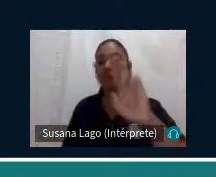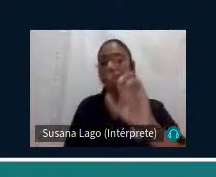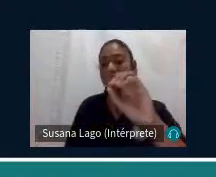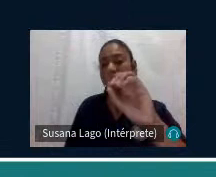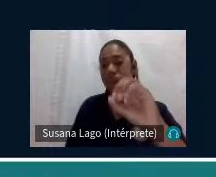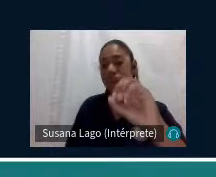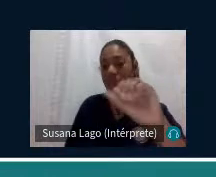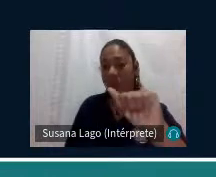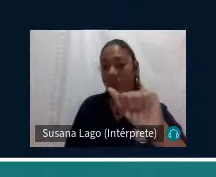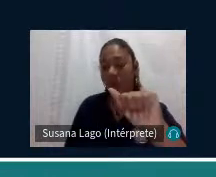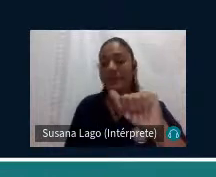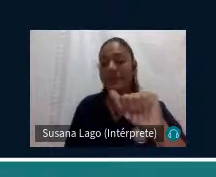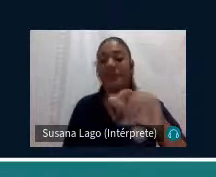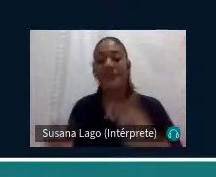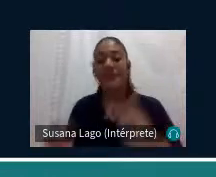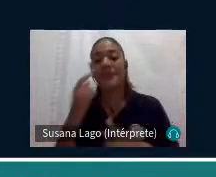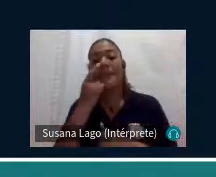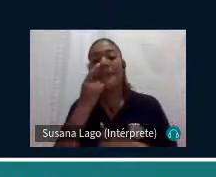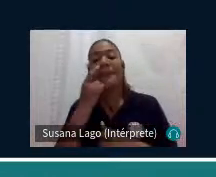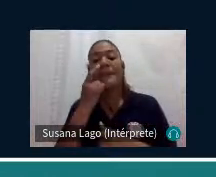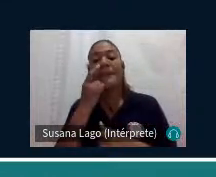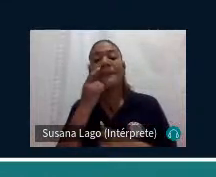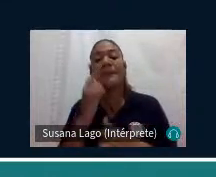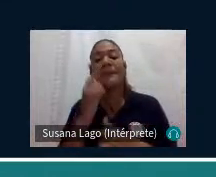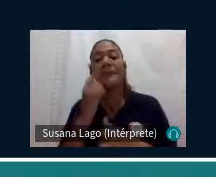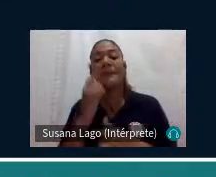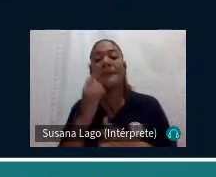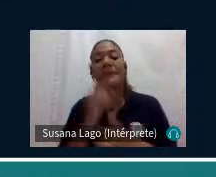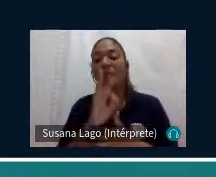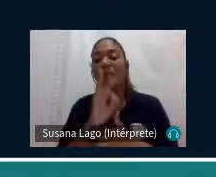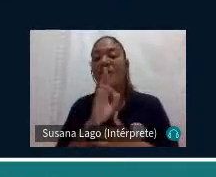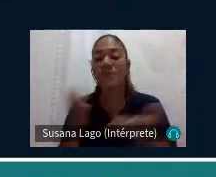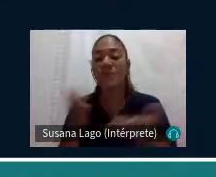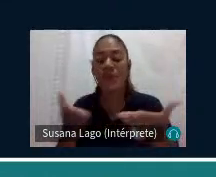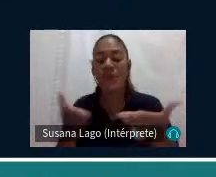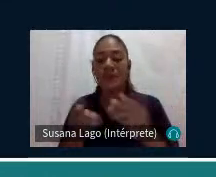para a resolução da questão. A gente tem um conceito principal.